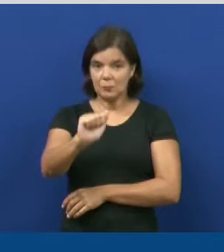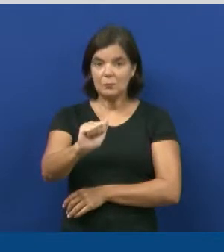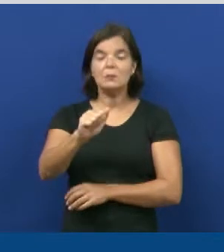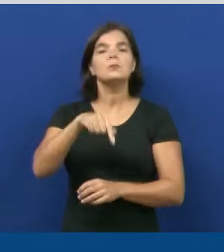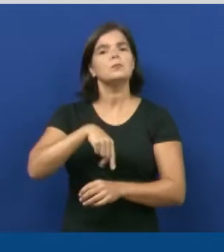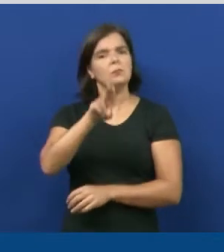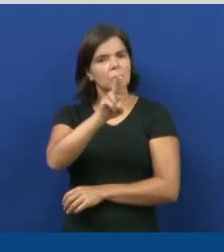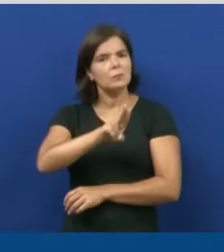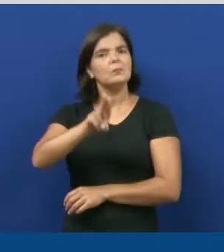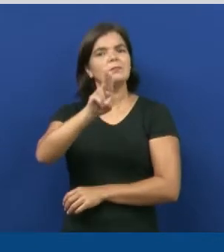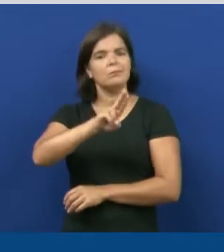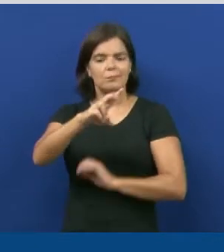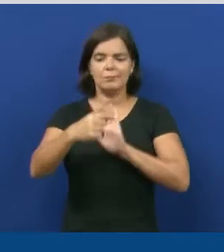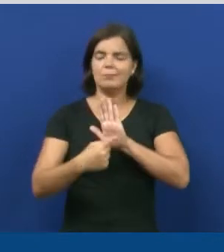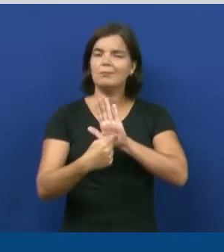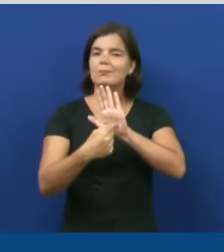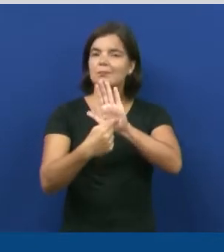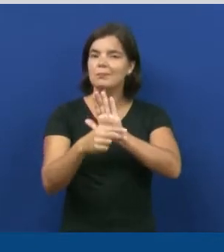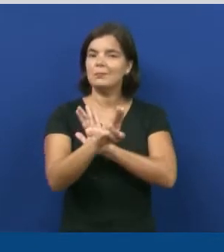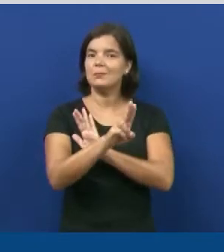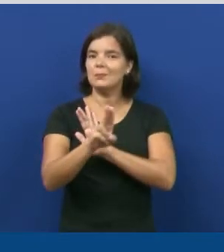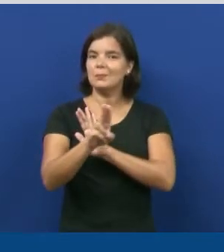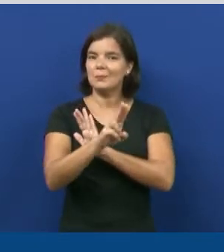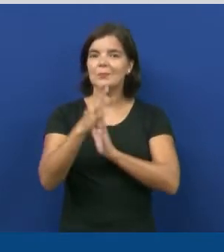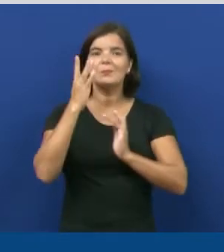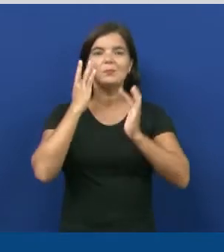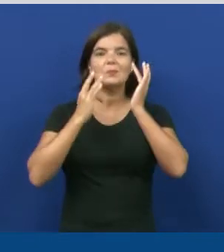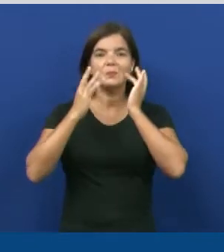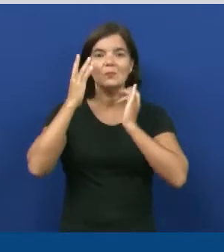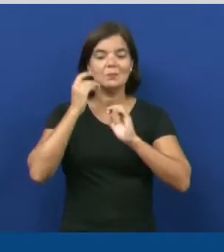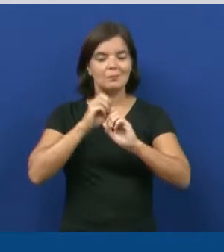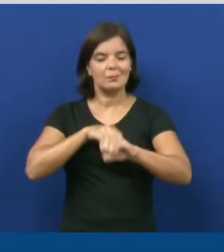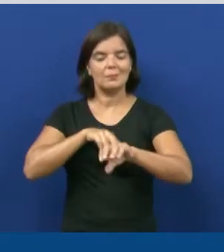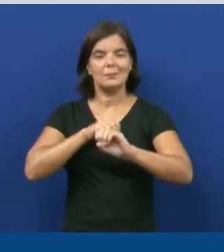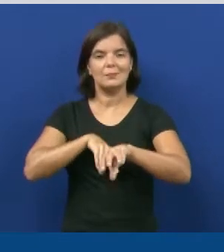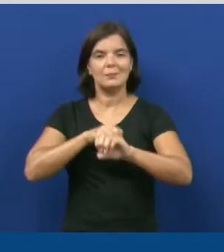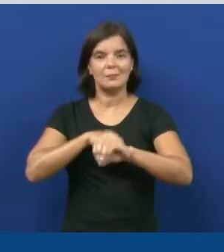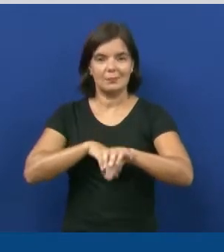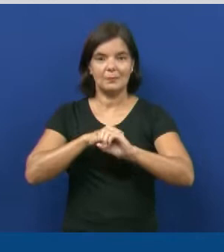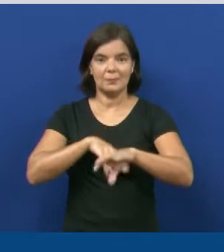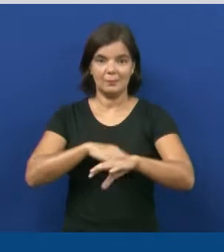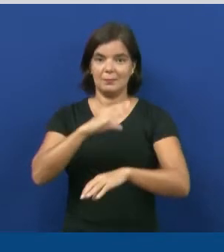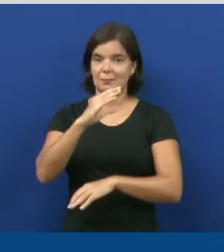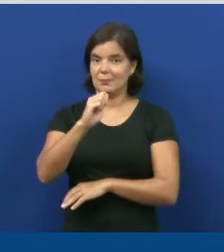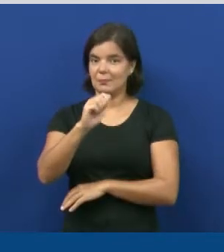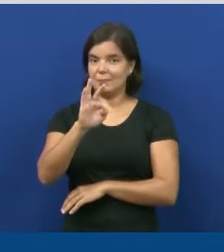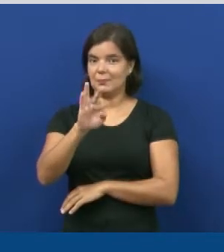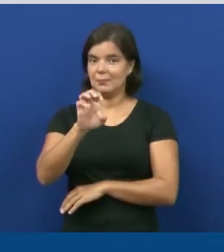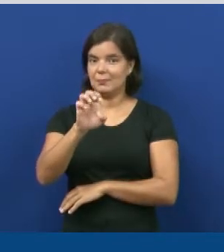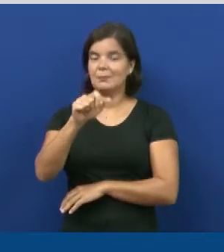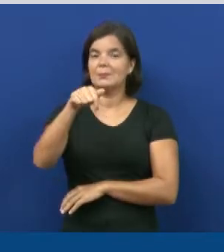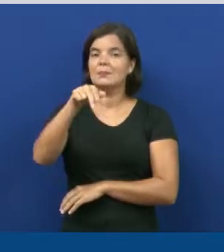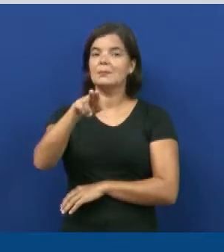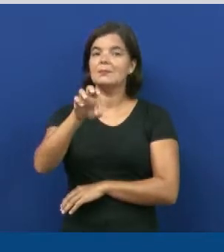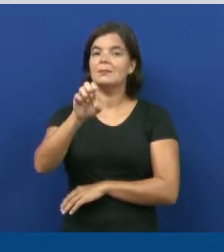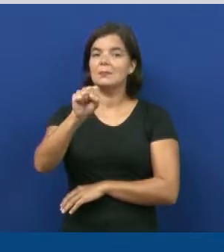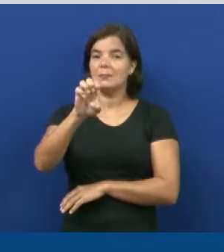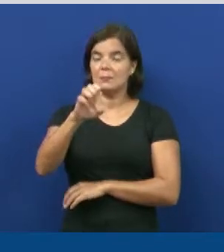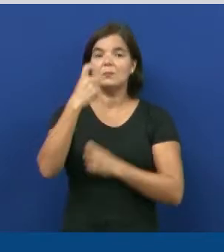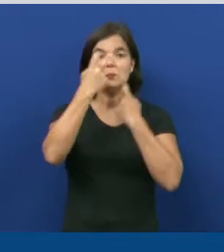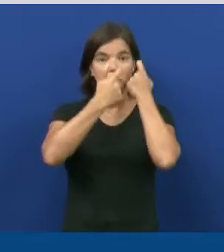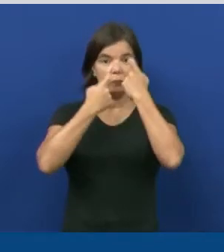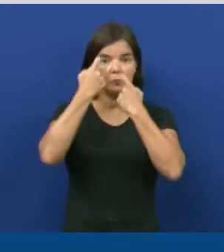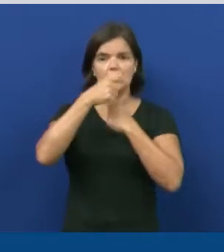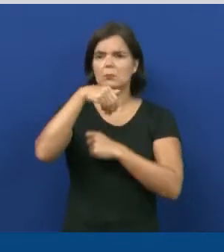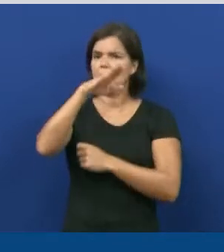esses tipos de representações que eram chamadas de teatro de catequese. Esse teatro possuía uma preocupação muito